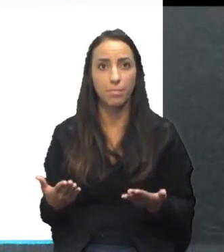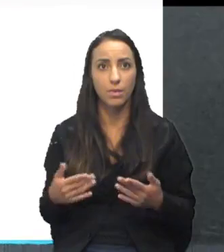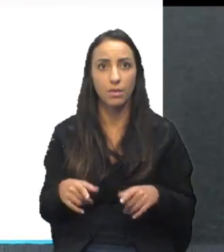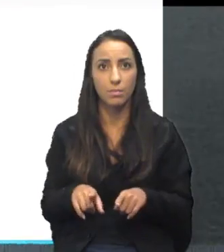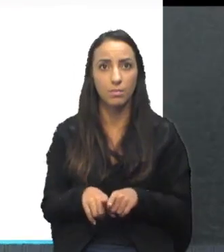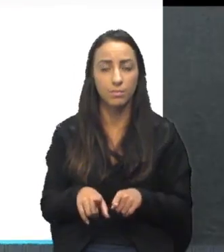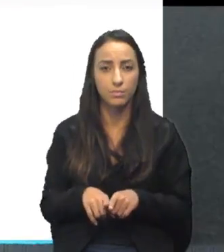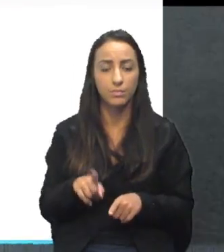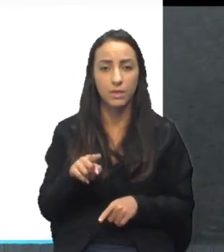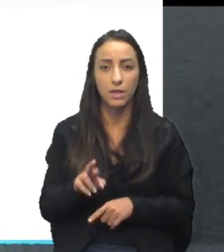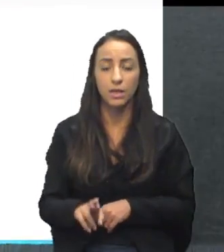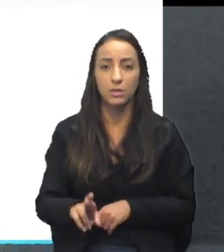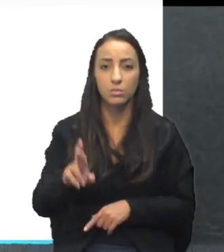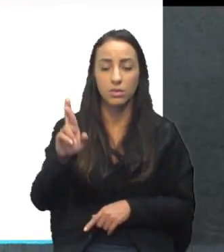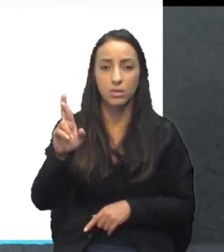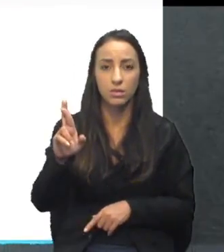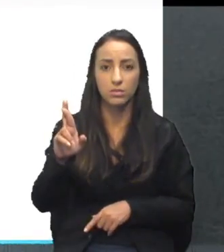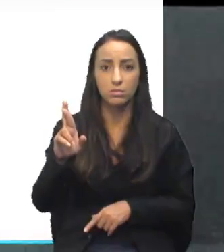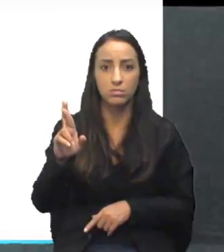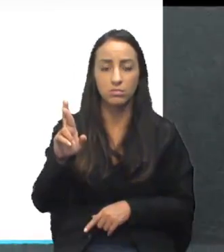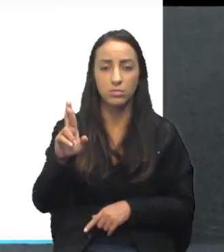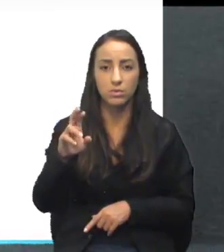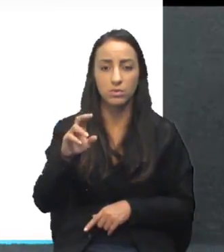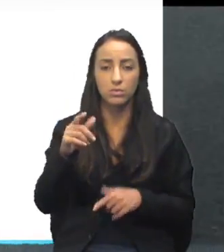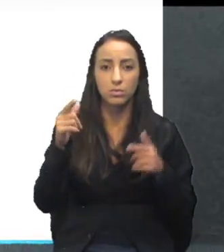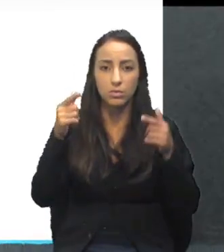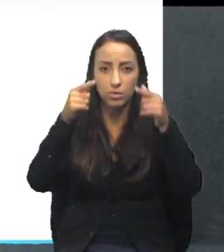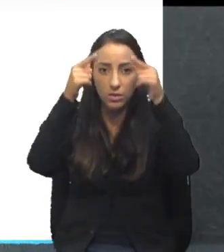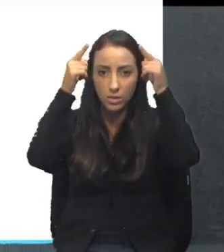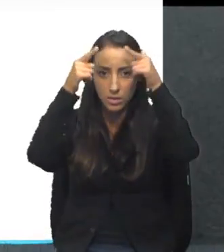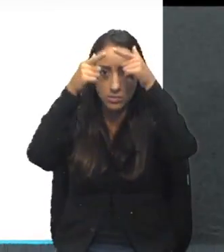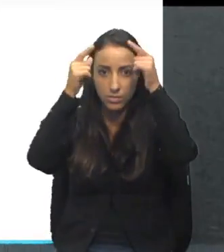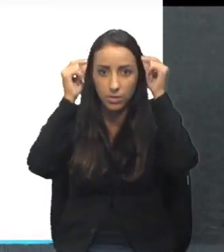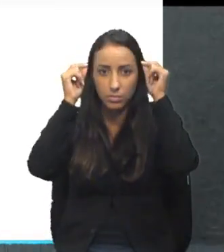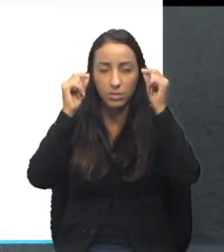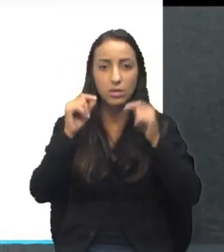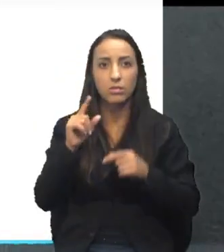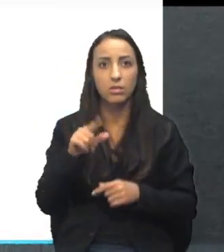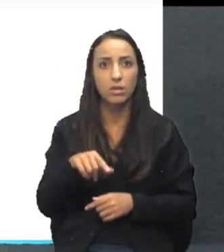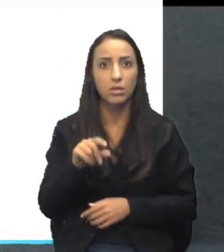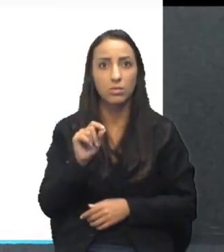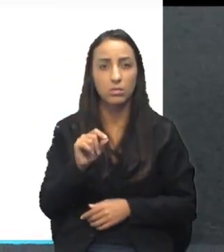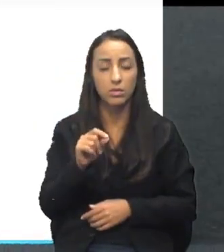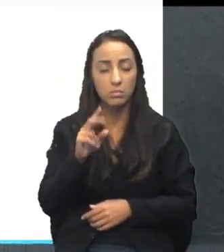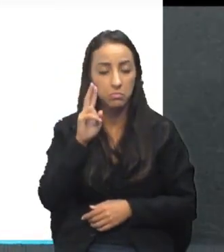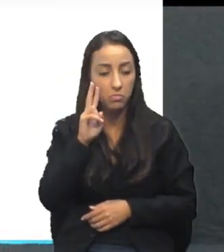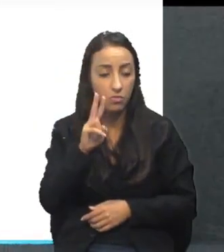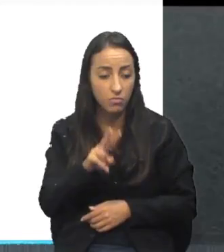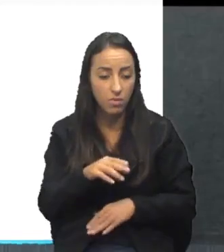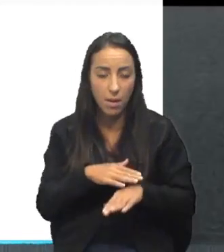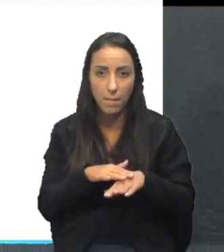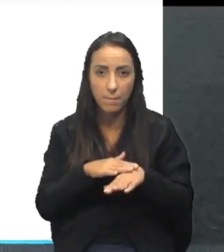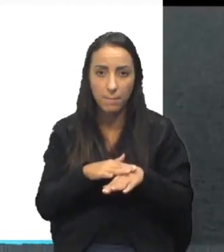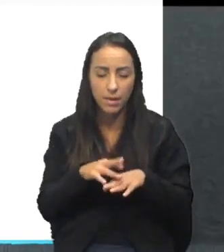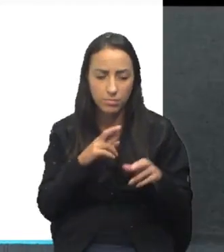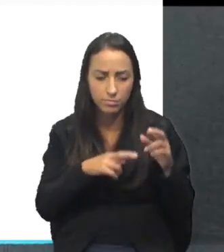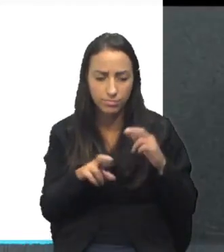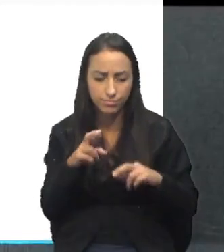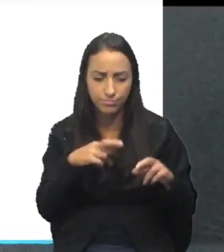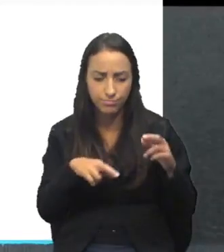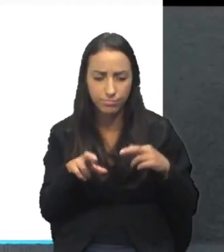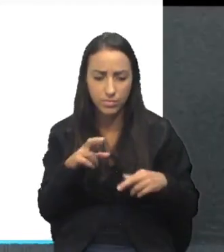então, a responsabilidade do enfermeiro é sempre inspecionar a pele, ou seja,